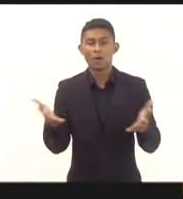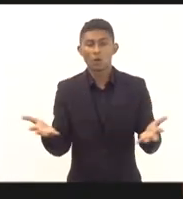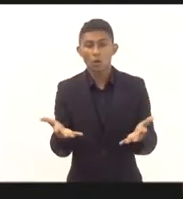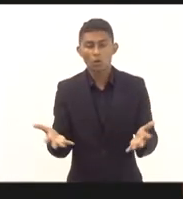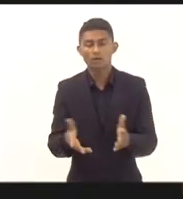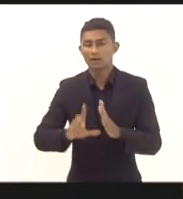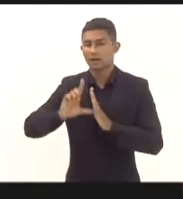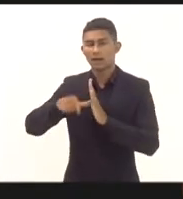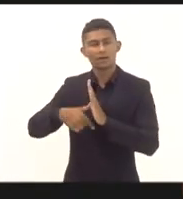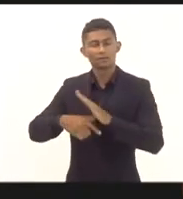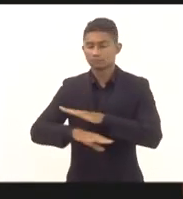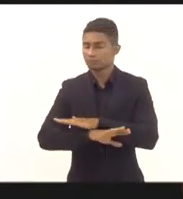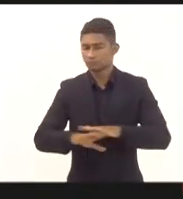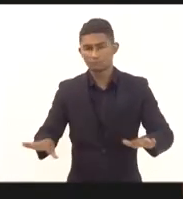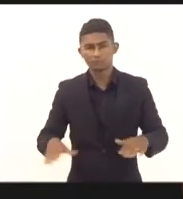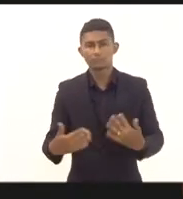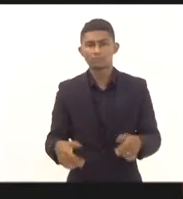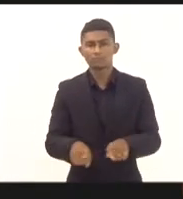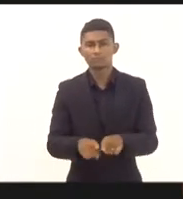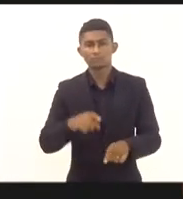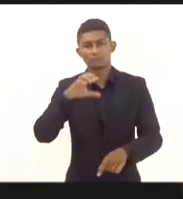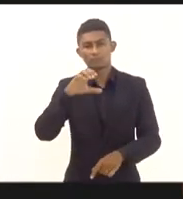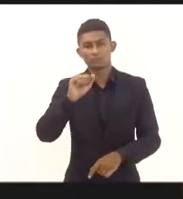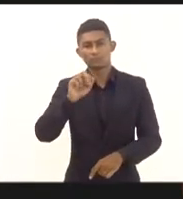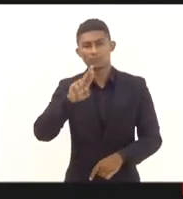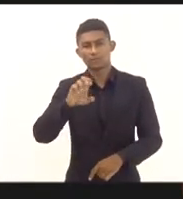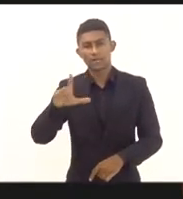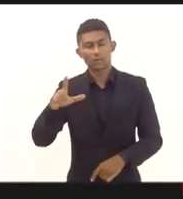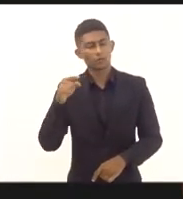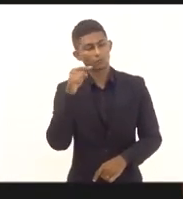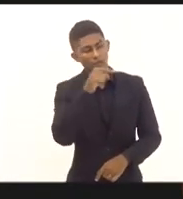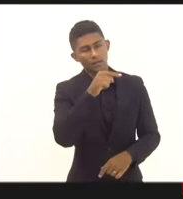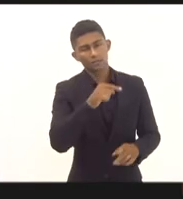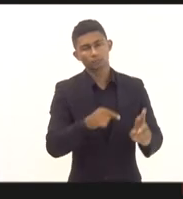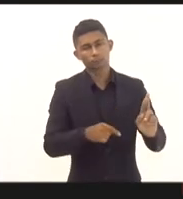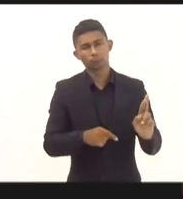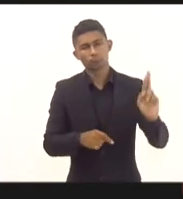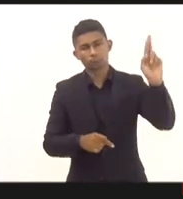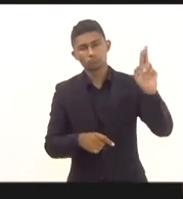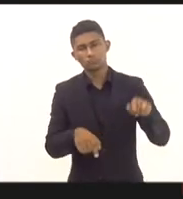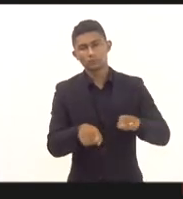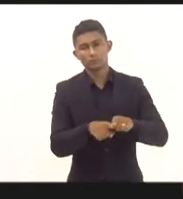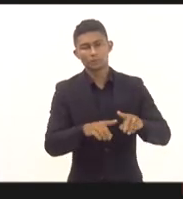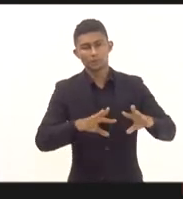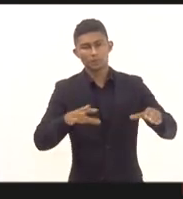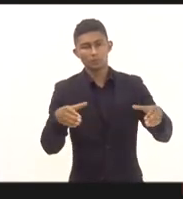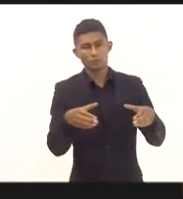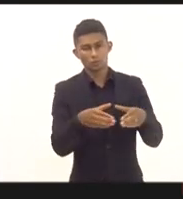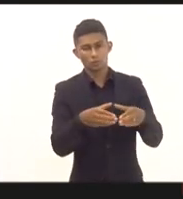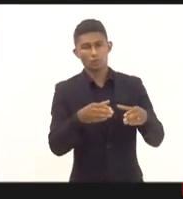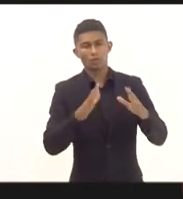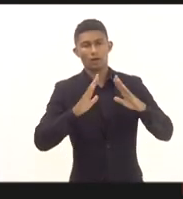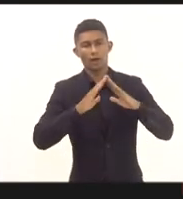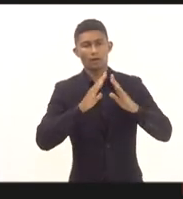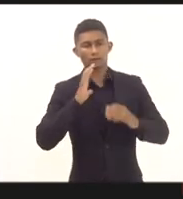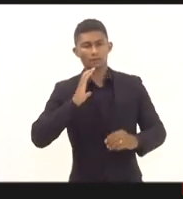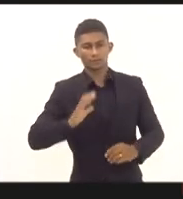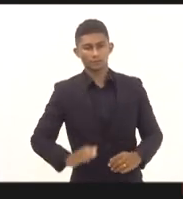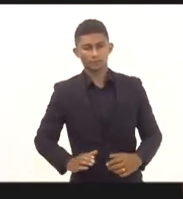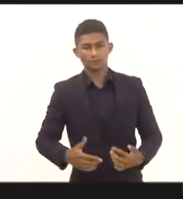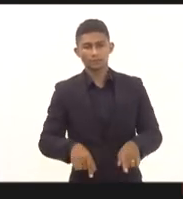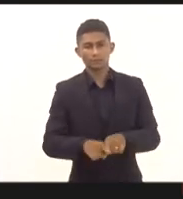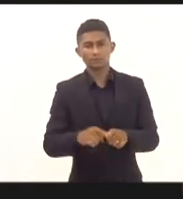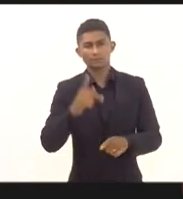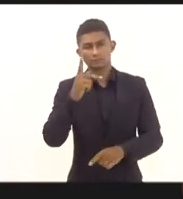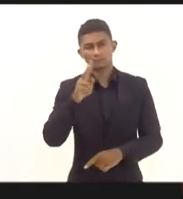mais este tem aí a Carol tocando toda essa operação uma sphere toda da casa civil junto com a cooperação